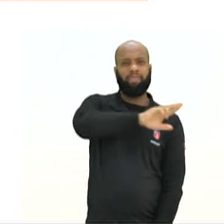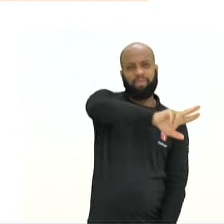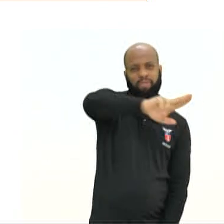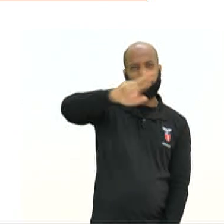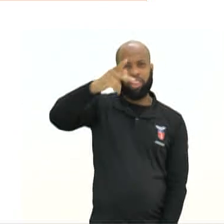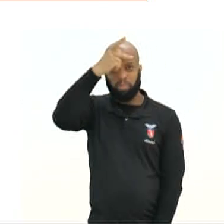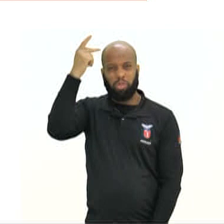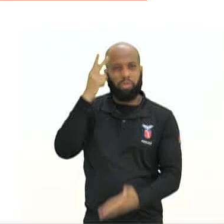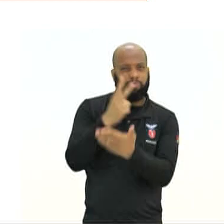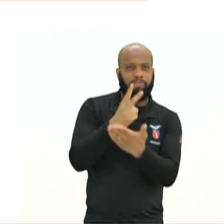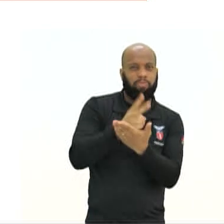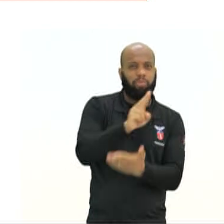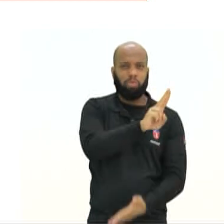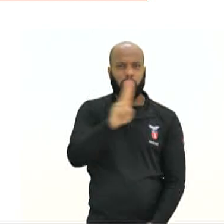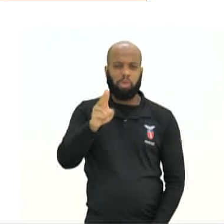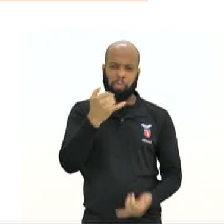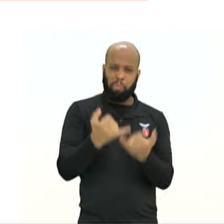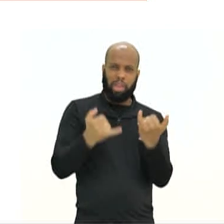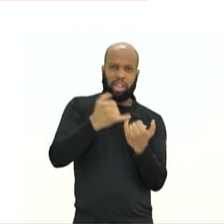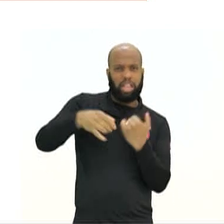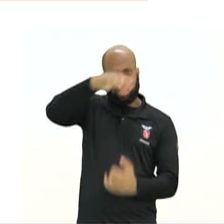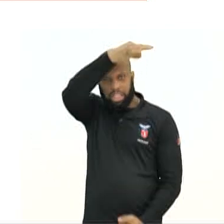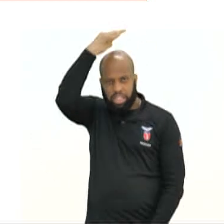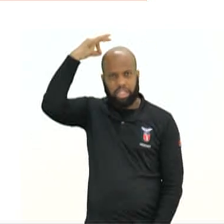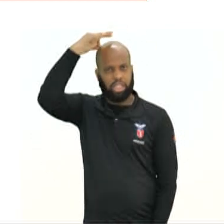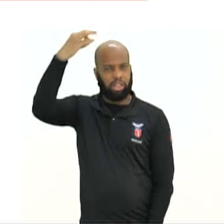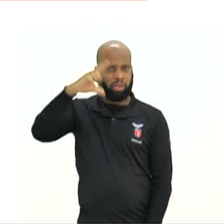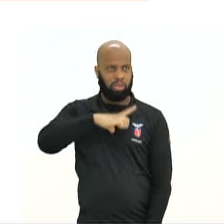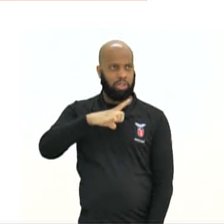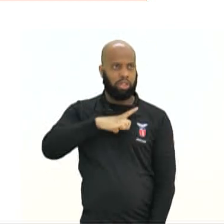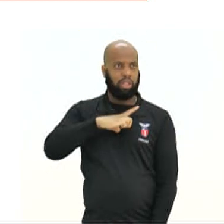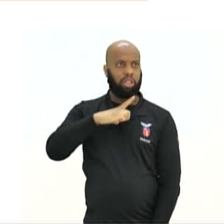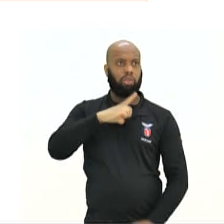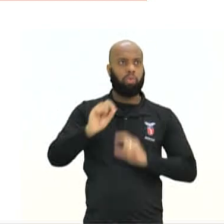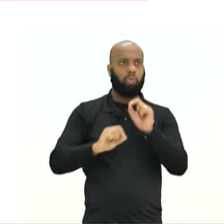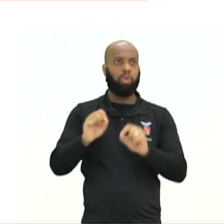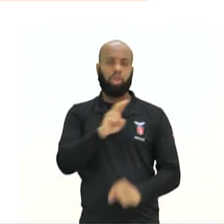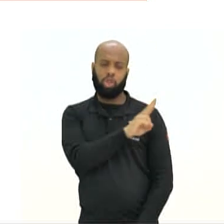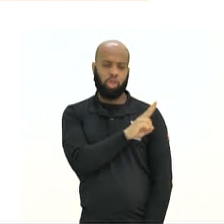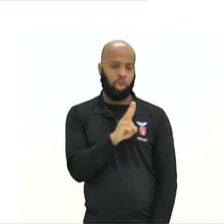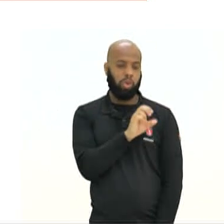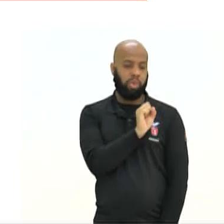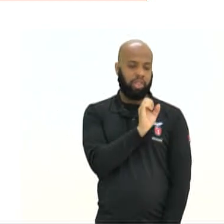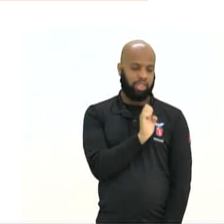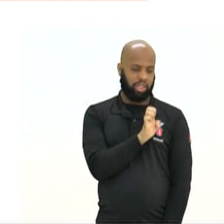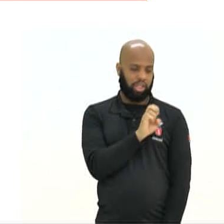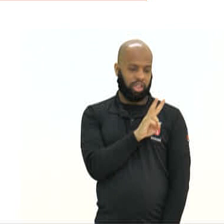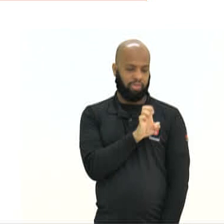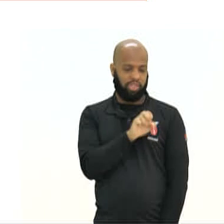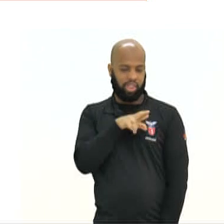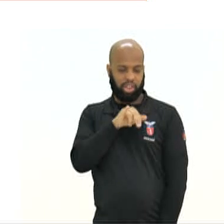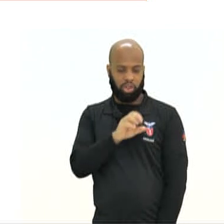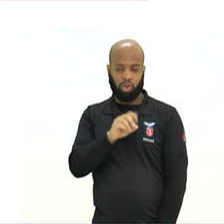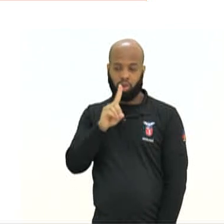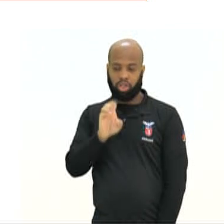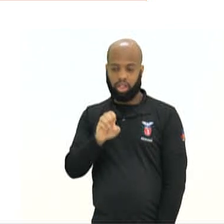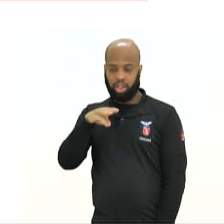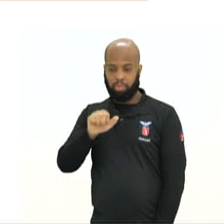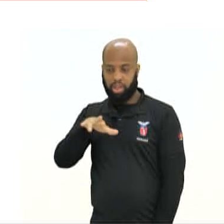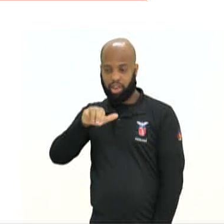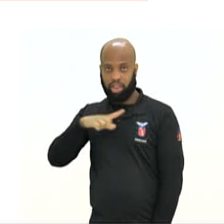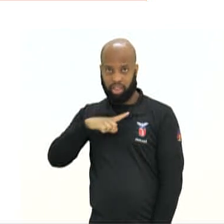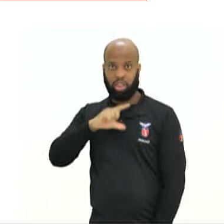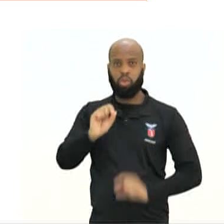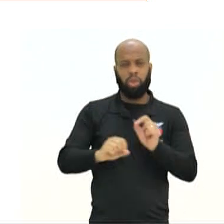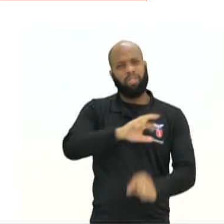que é santo de Romaria, deram então de me chamar Severino de Maria. Como há muitos severinos, com